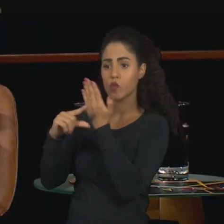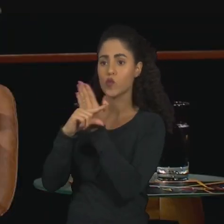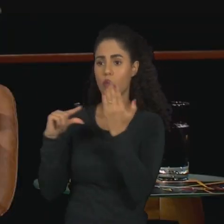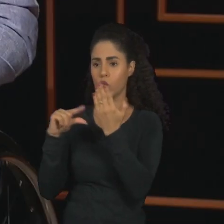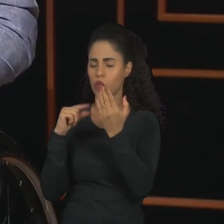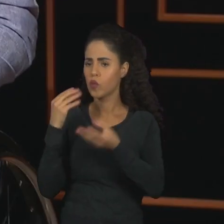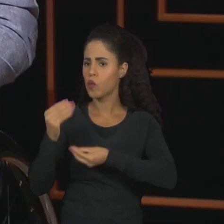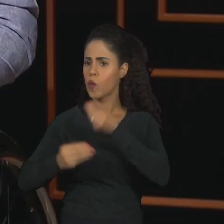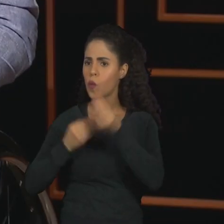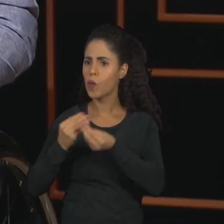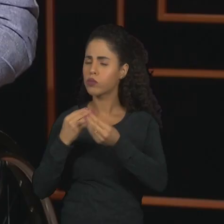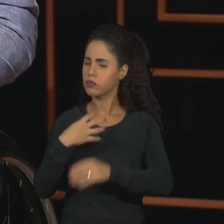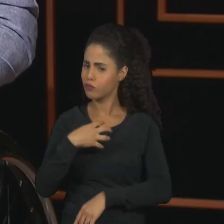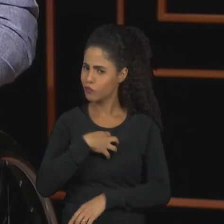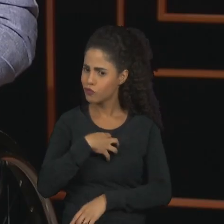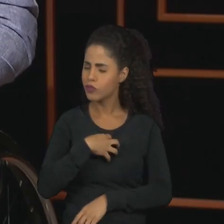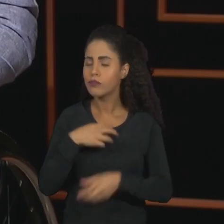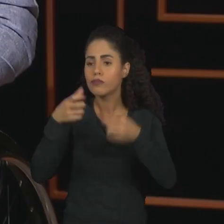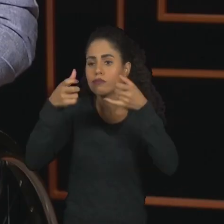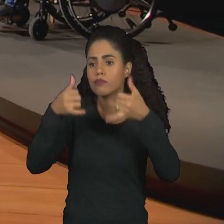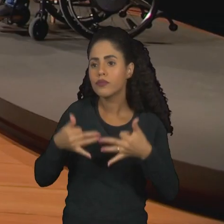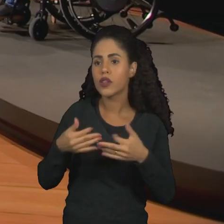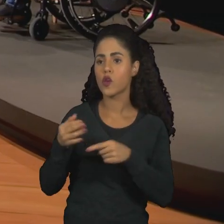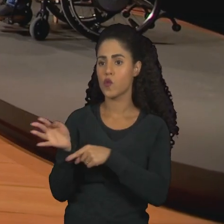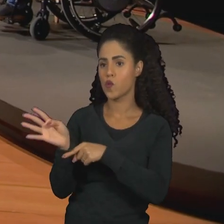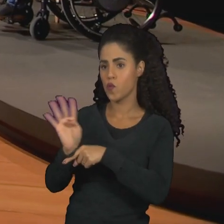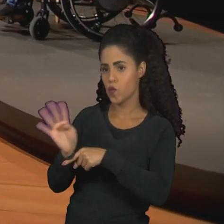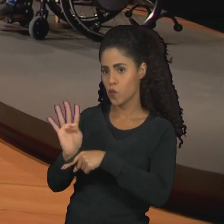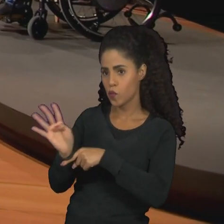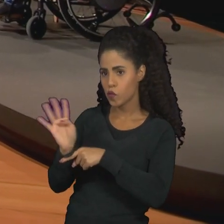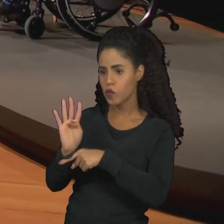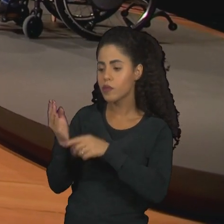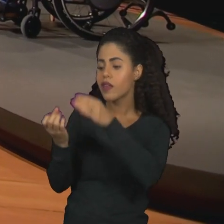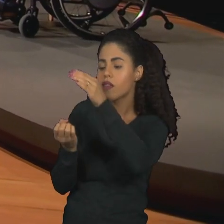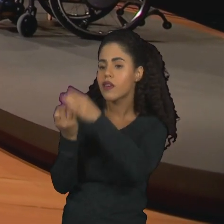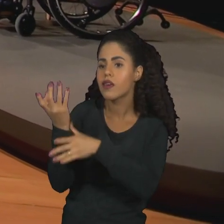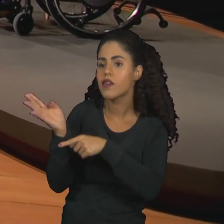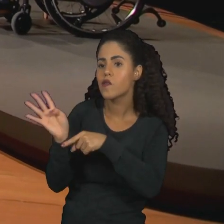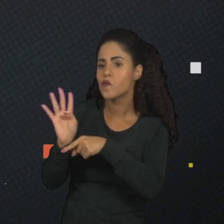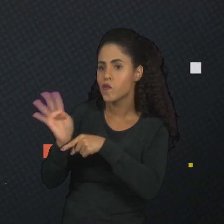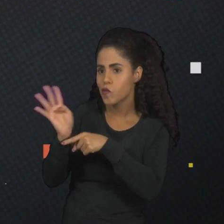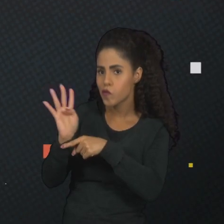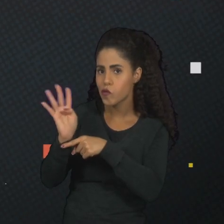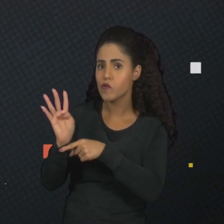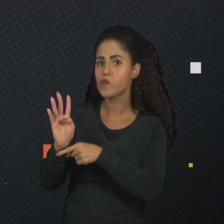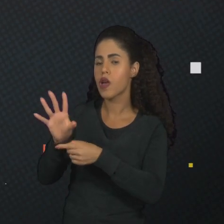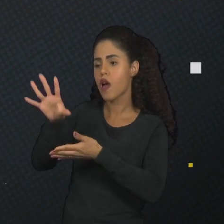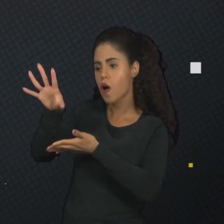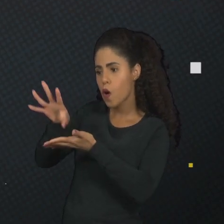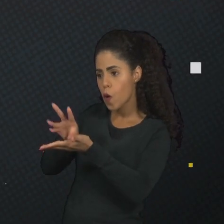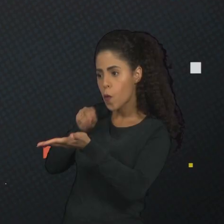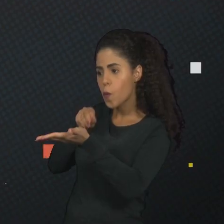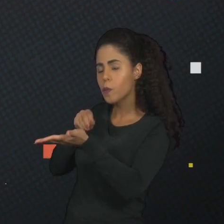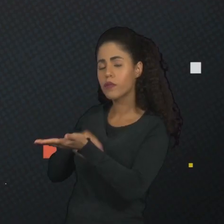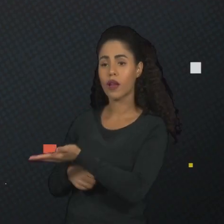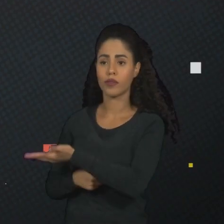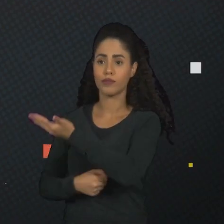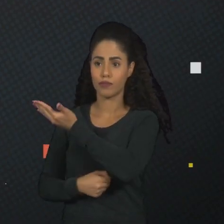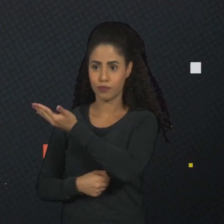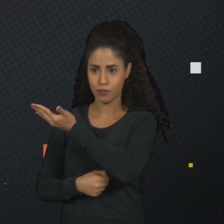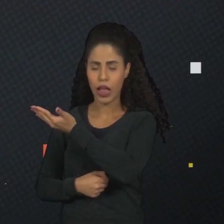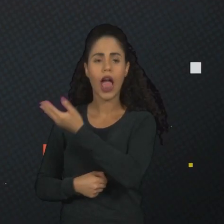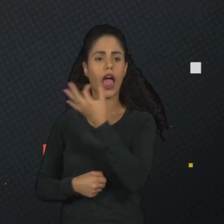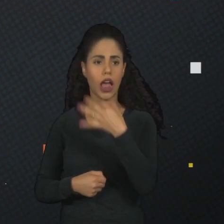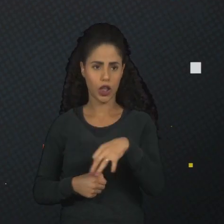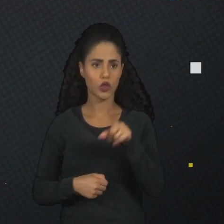ele faz o filme baseado na... É o Saló, né? Isso,